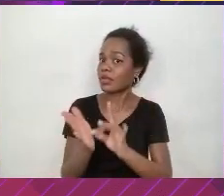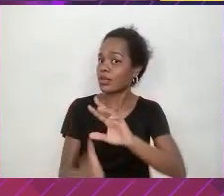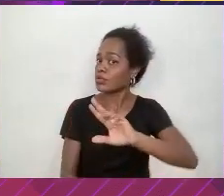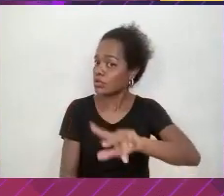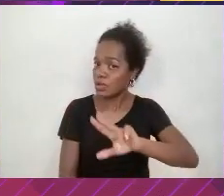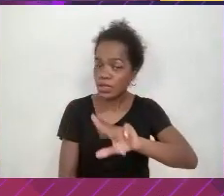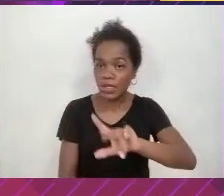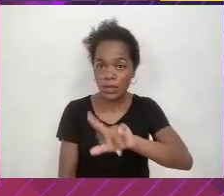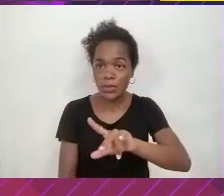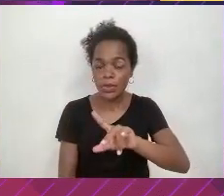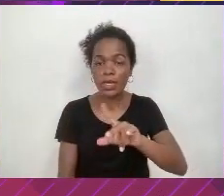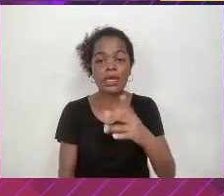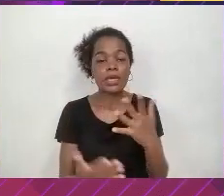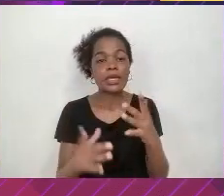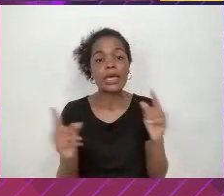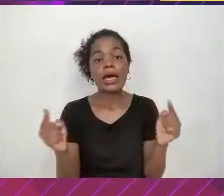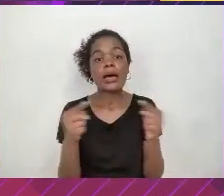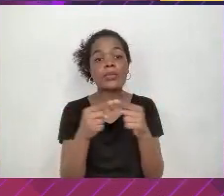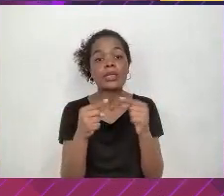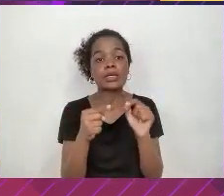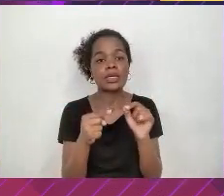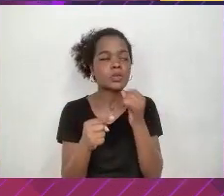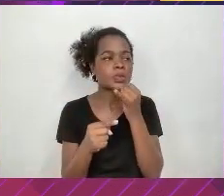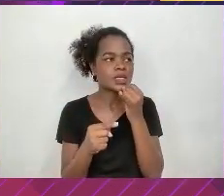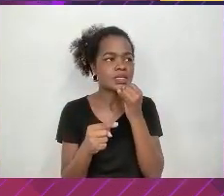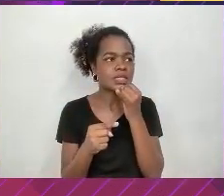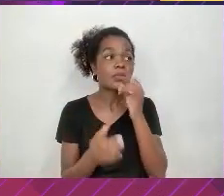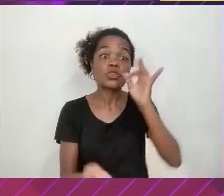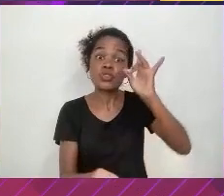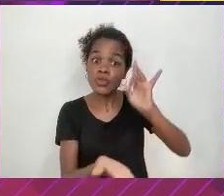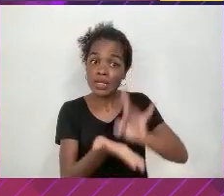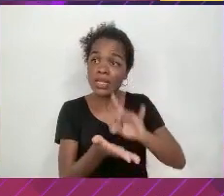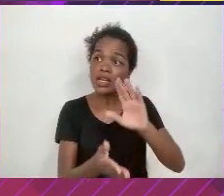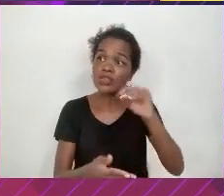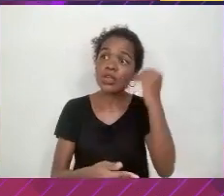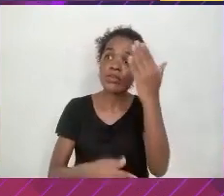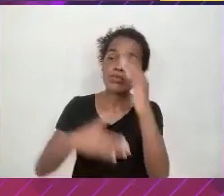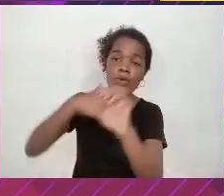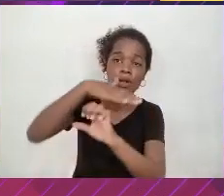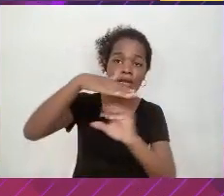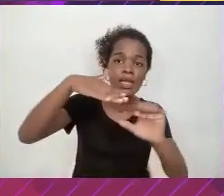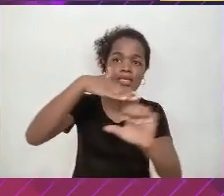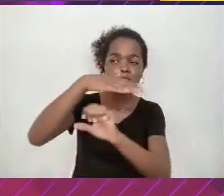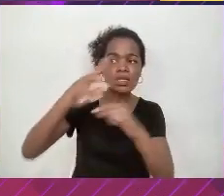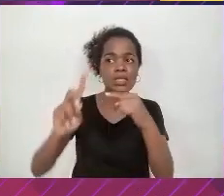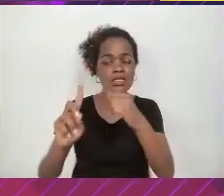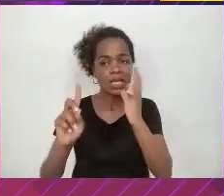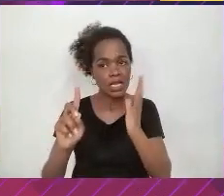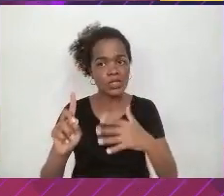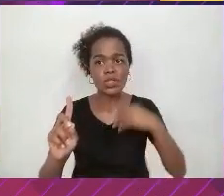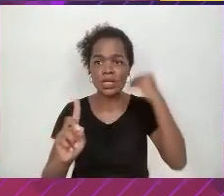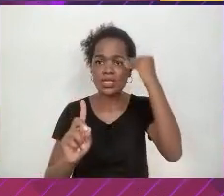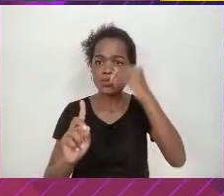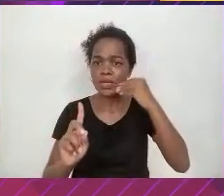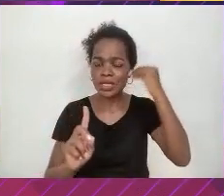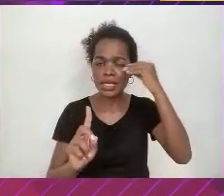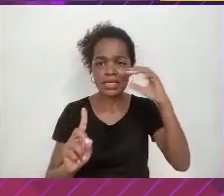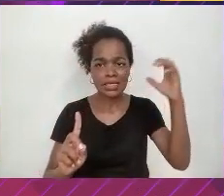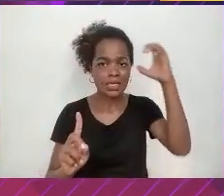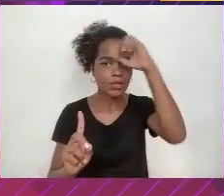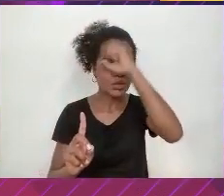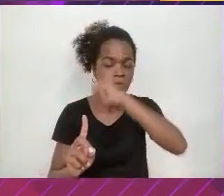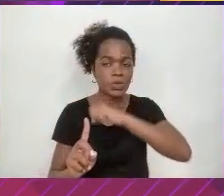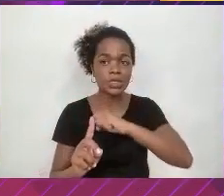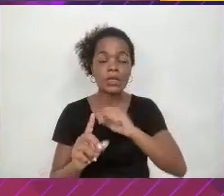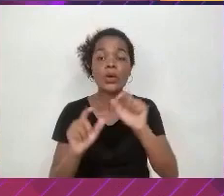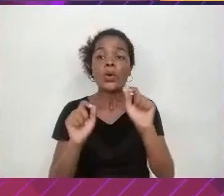E em relação a cenários reais que eu já peguei, aprendendo aí sobre dados, é que sim, a